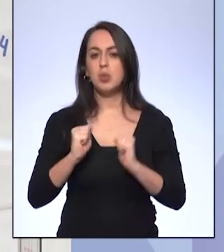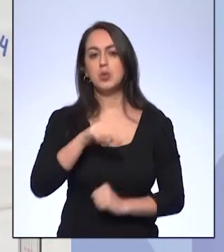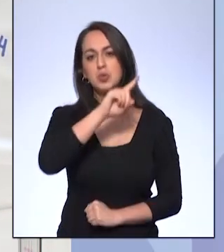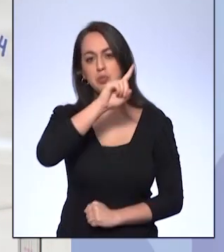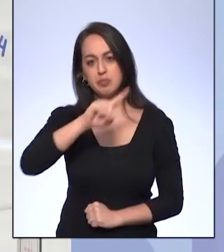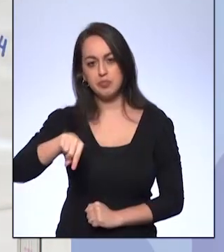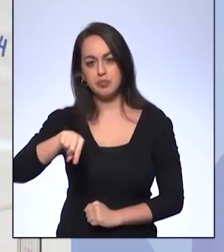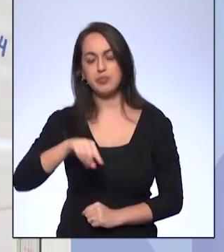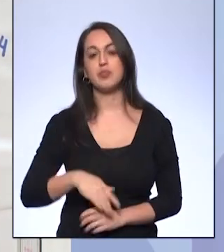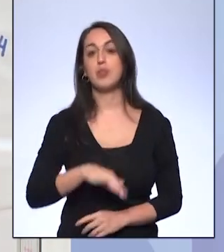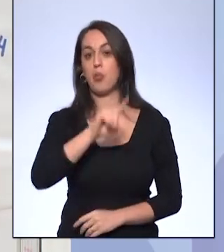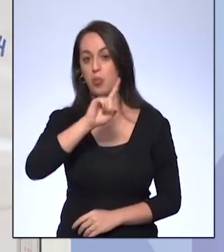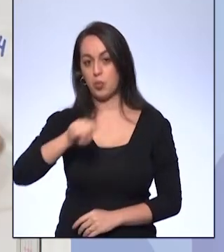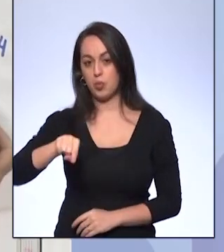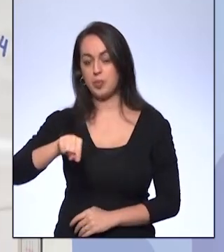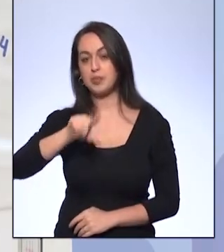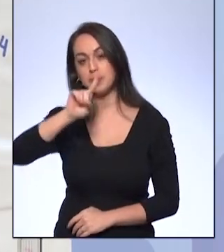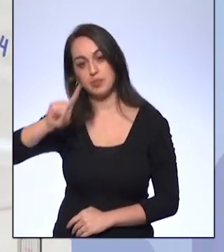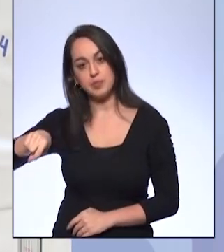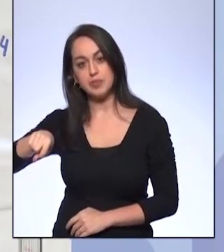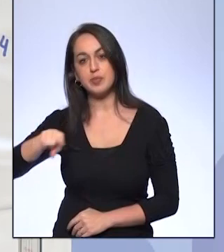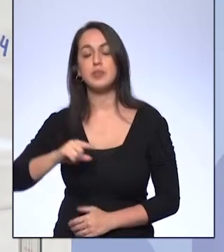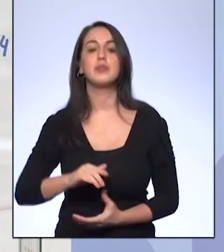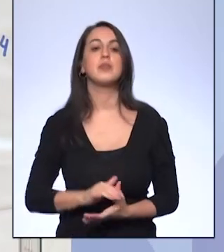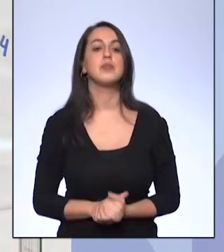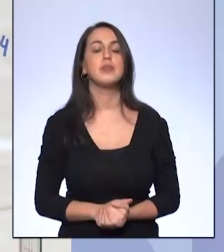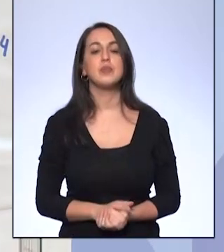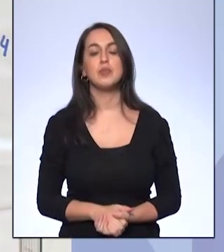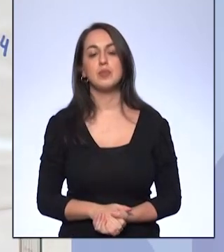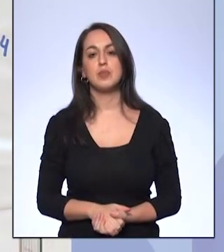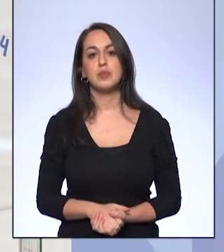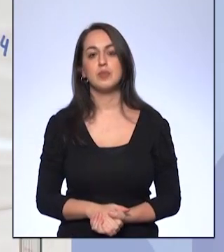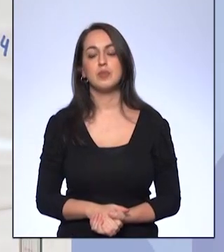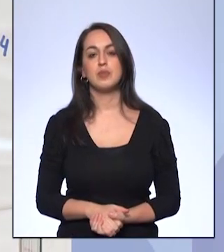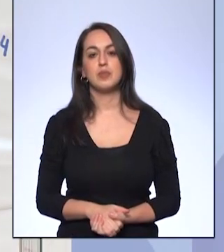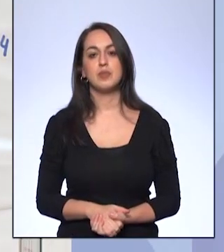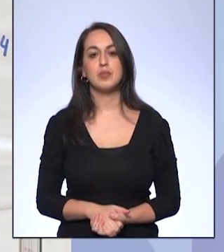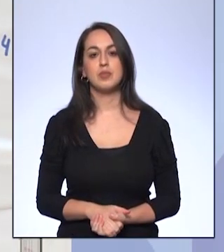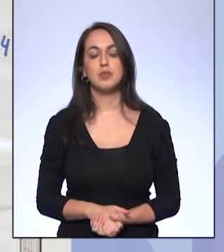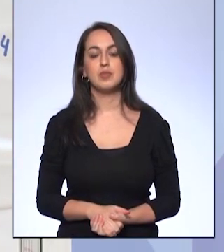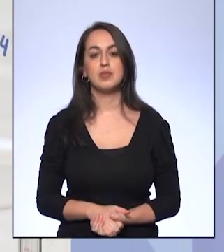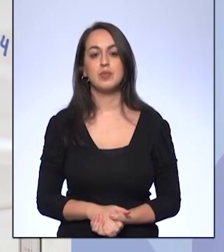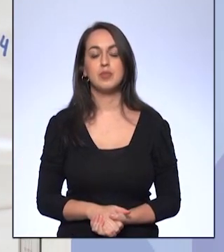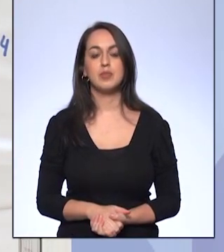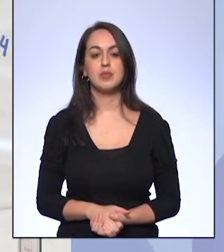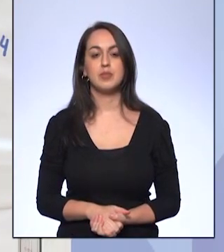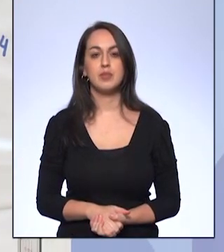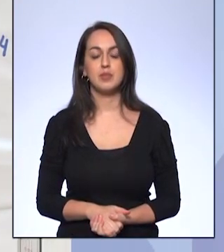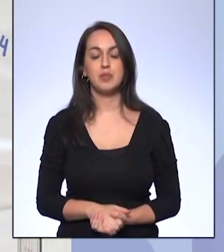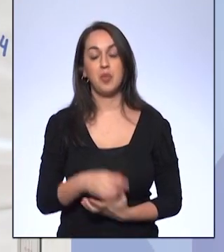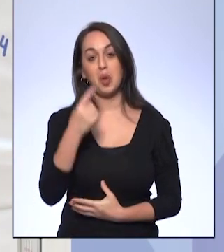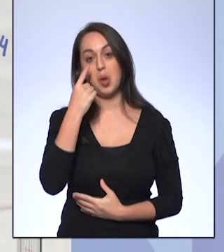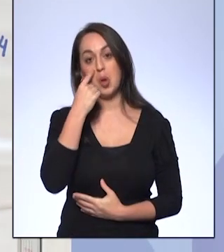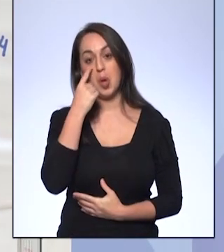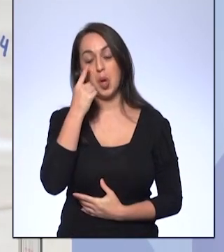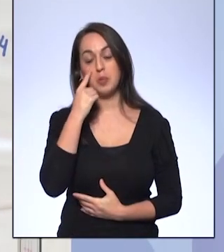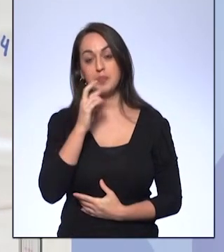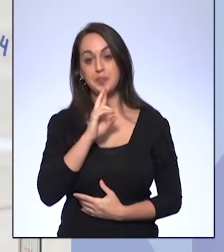este e este, eu vou sumir com eles. Vamos ver o que vai sobrar.